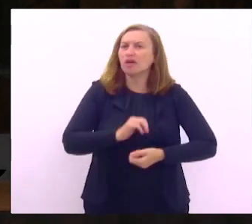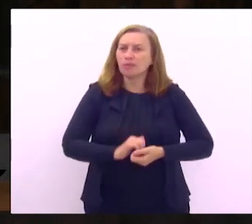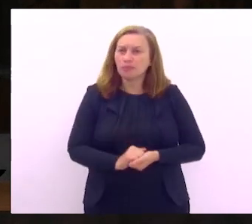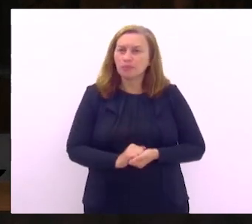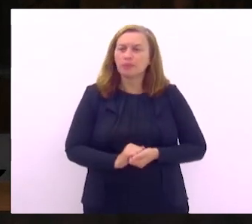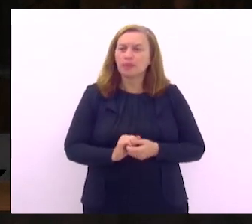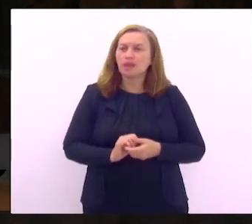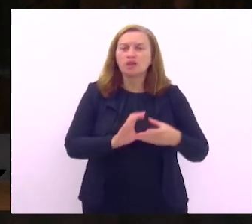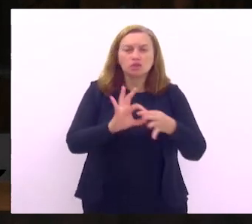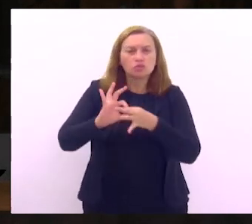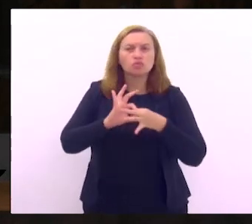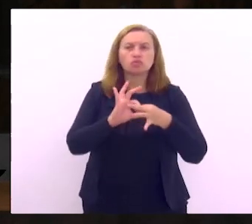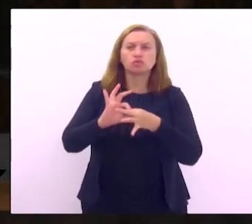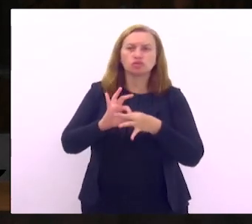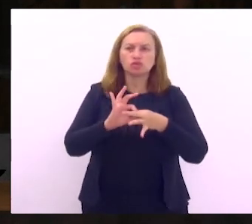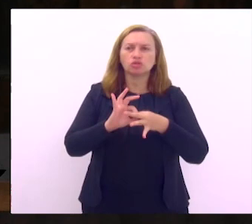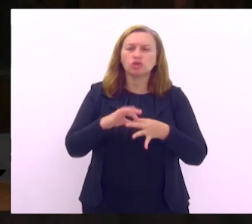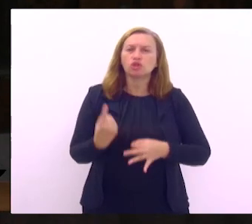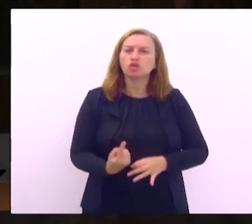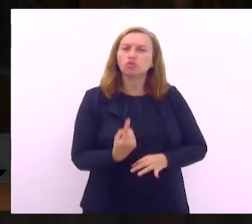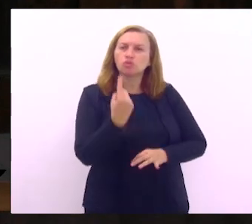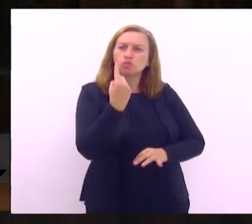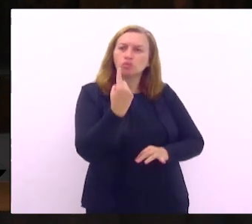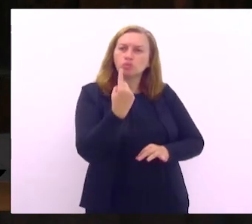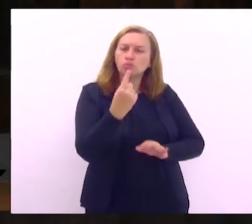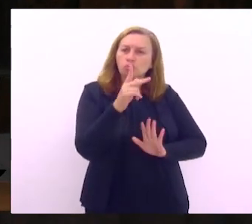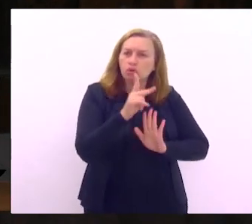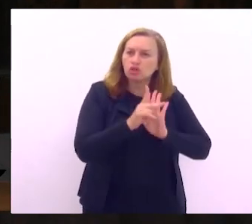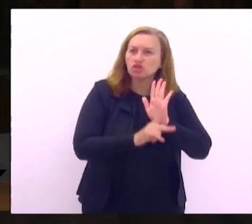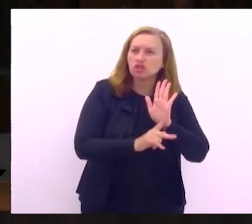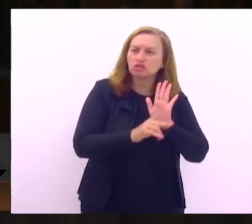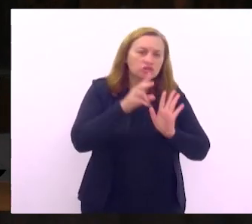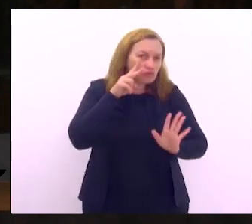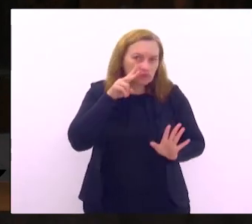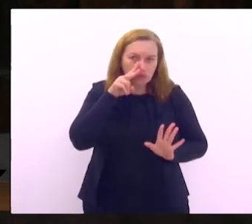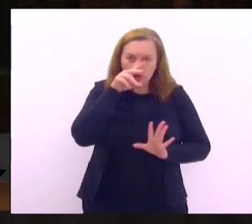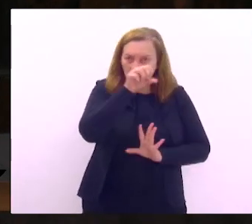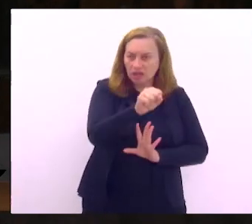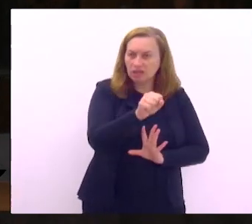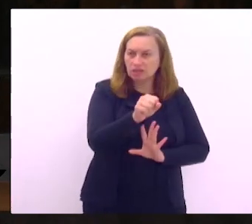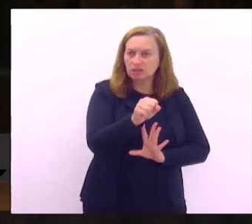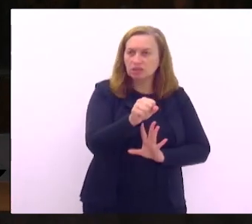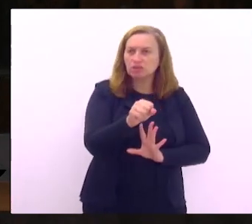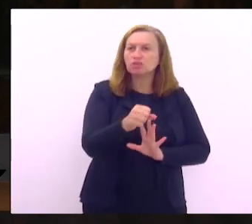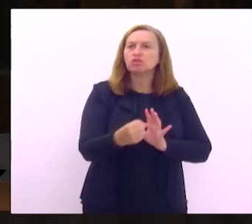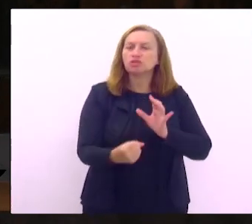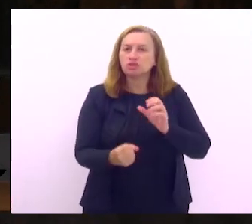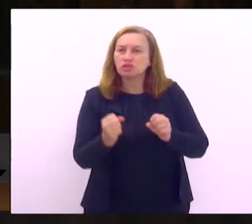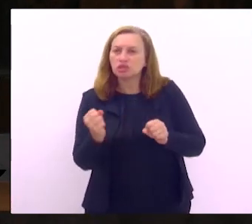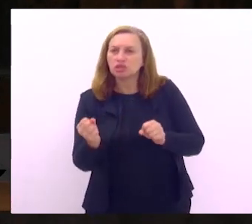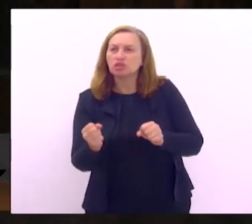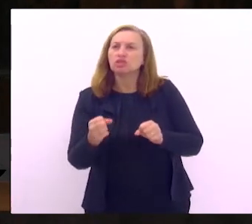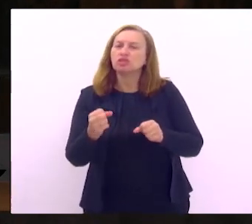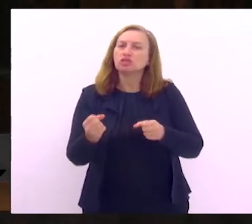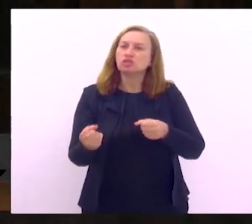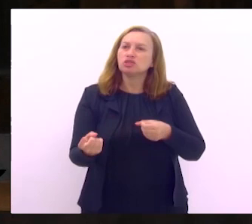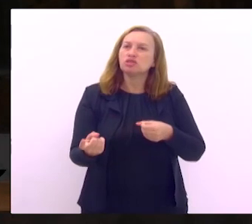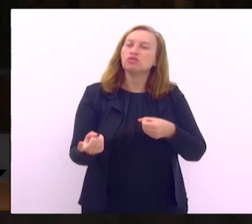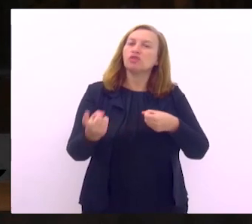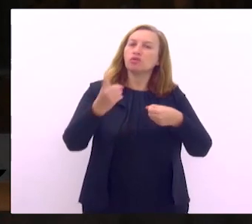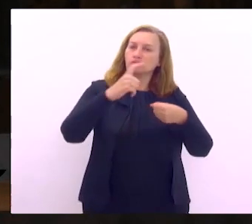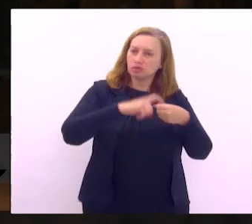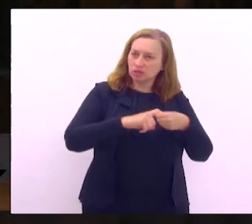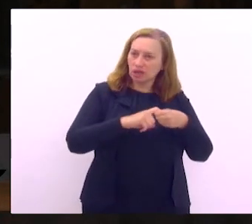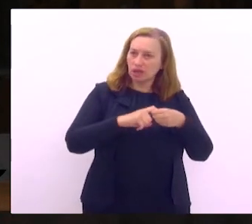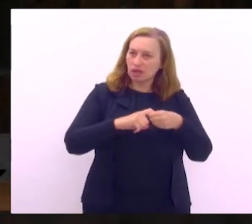se uniram em torno de um projeto de fortalecimento, de reconstrução, de reerguimento